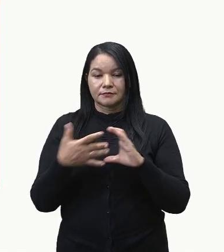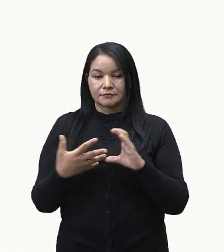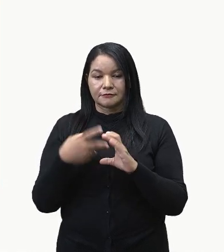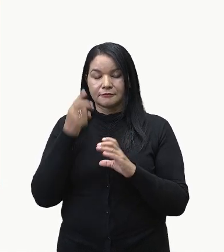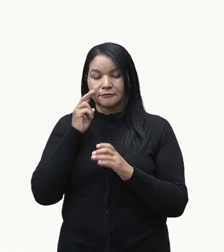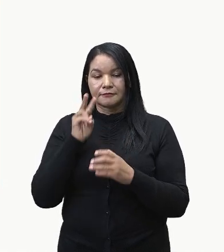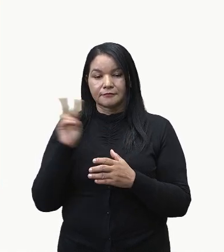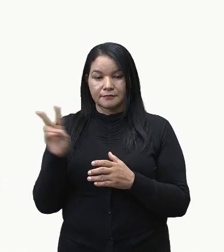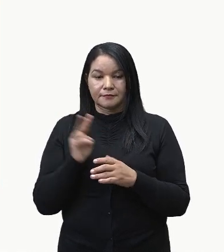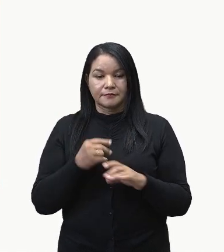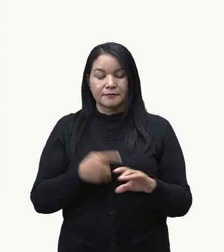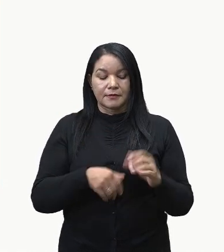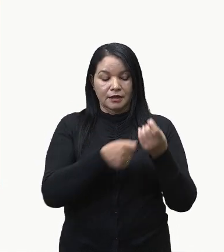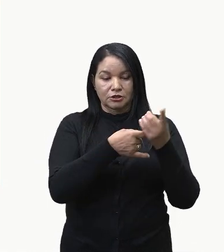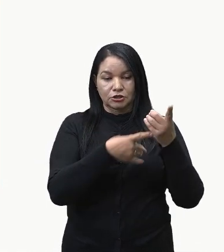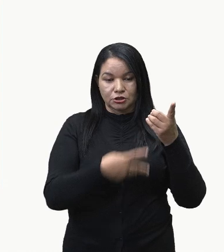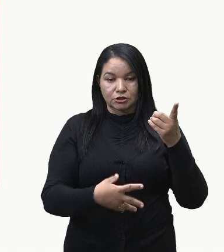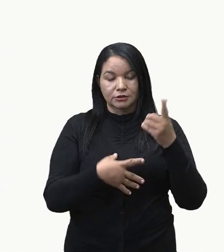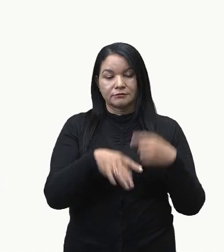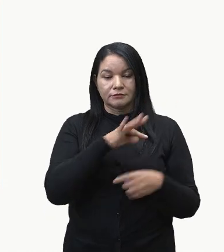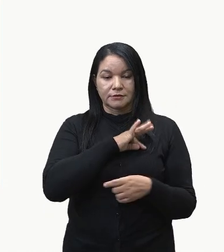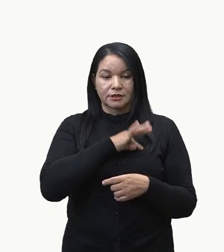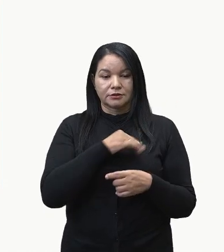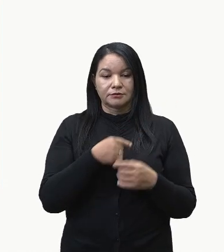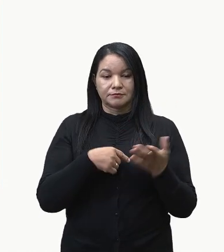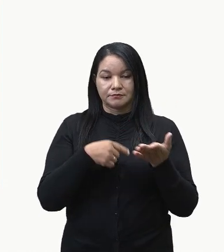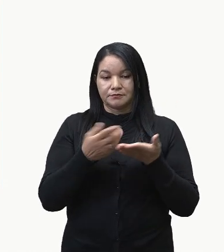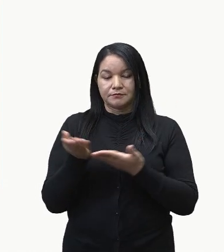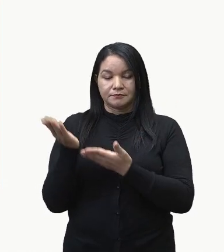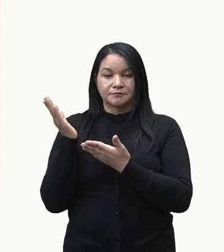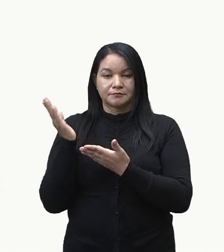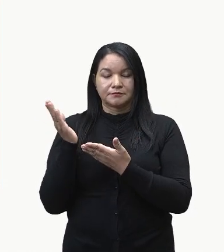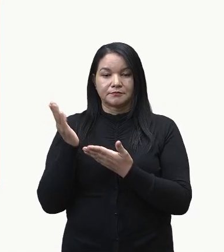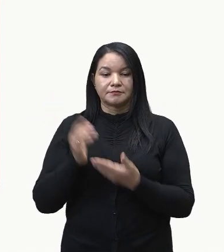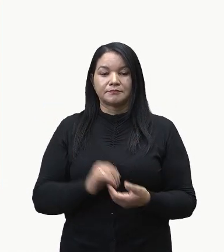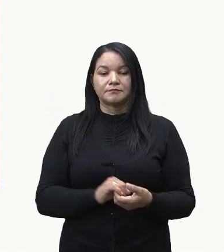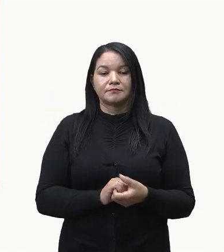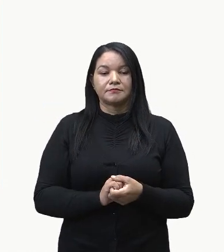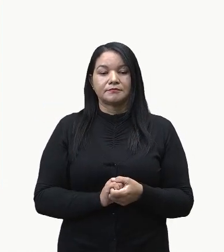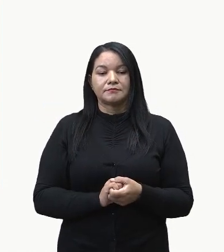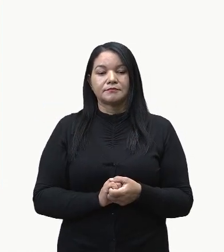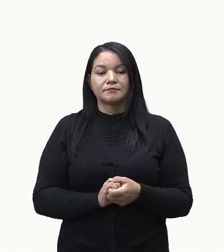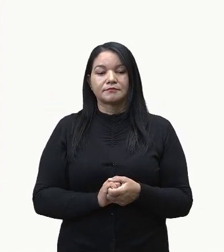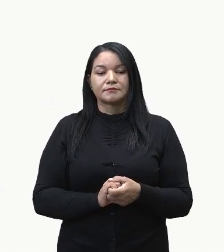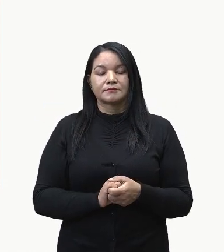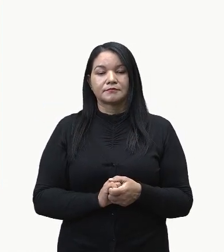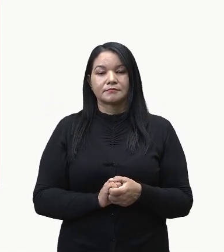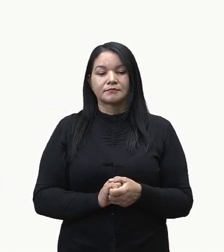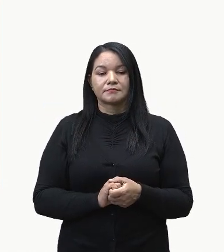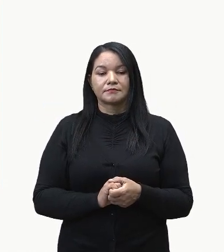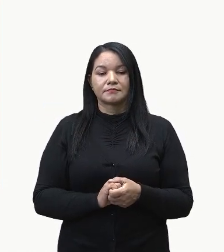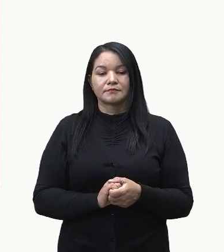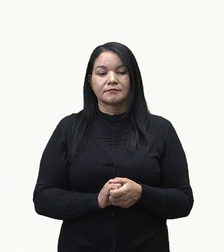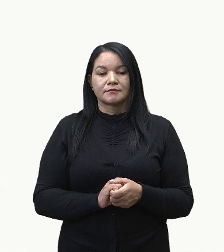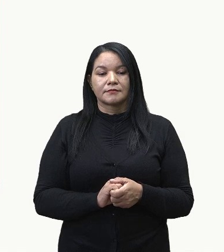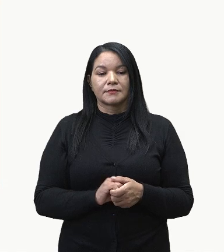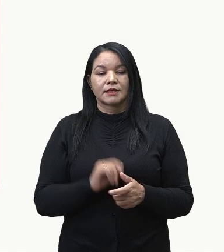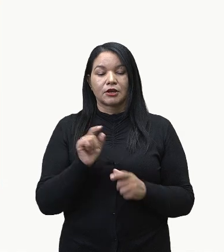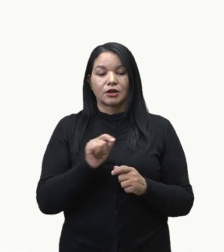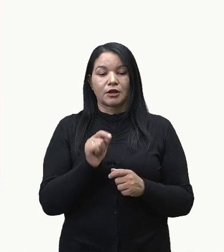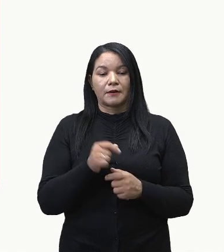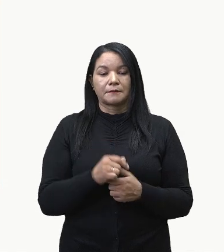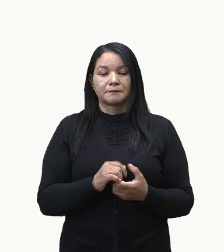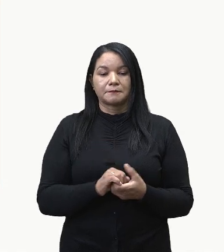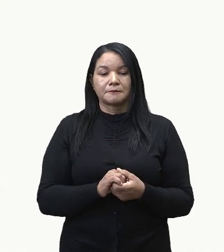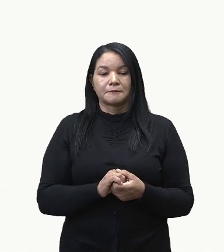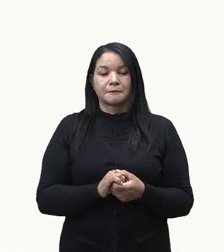bom? Aqui, linguagem denotativo, ou seja, abundância de tecnicismos e